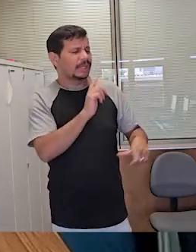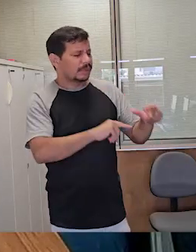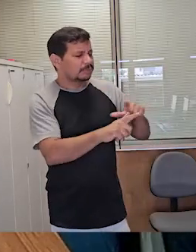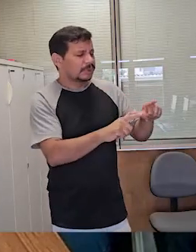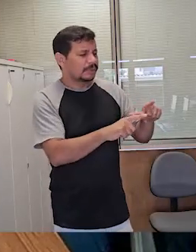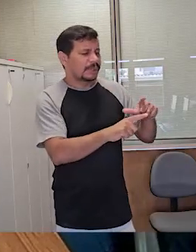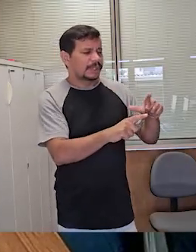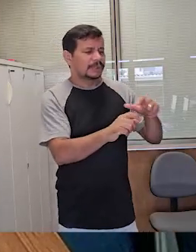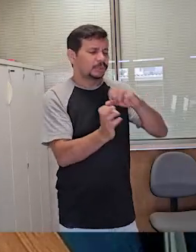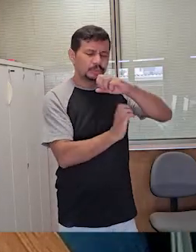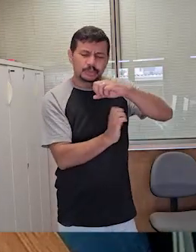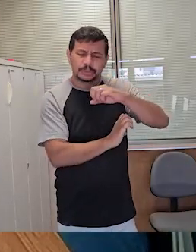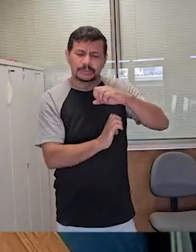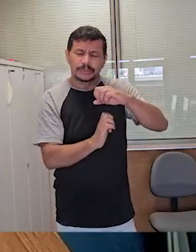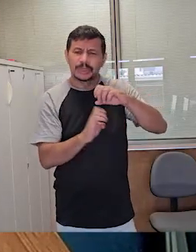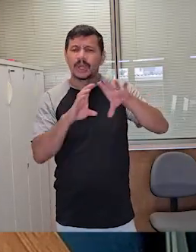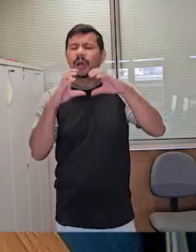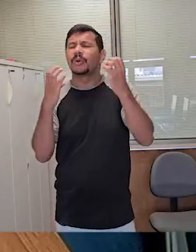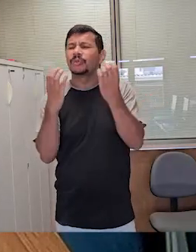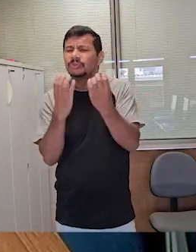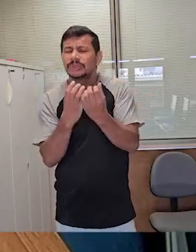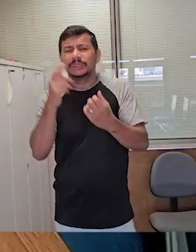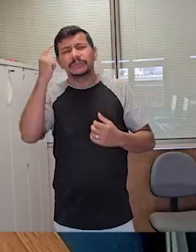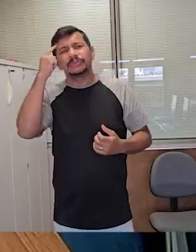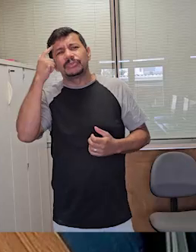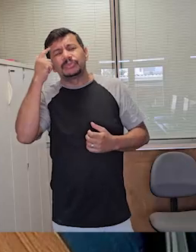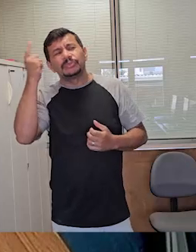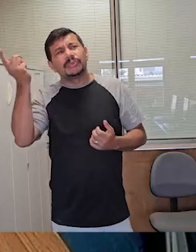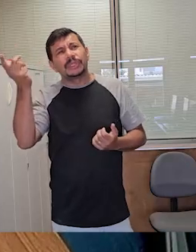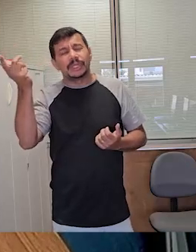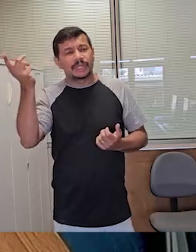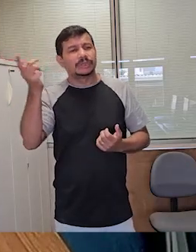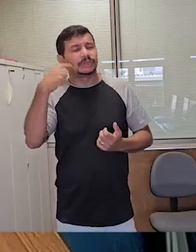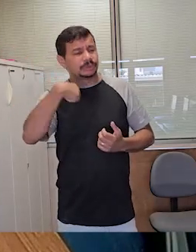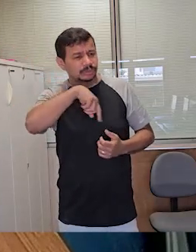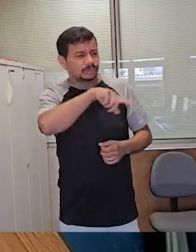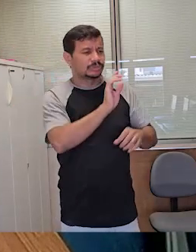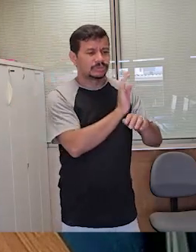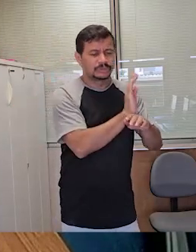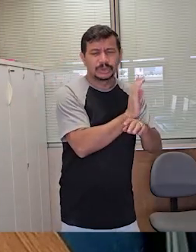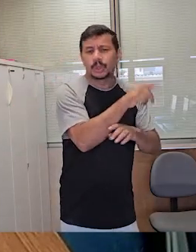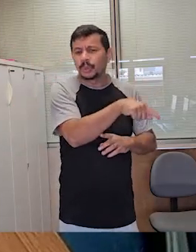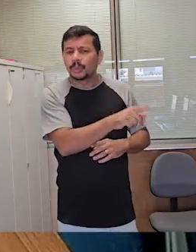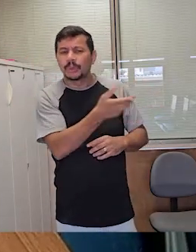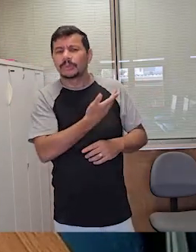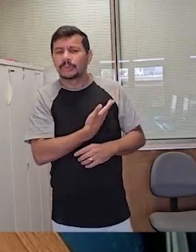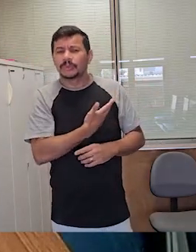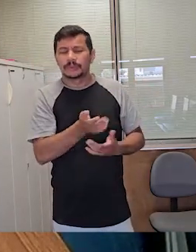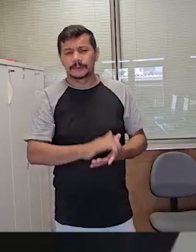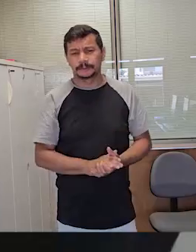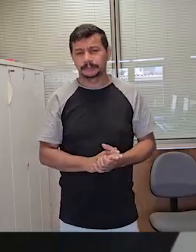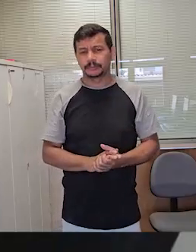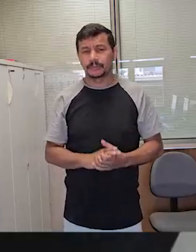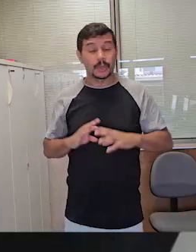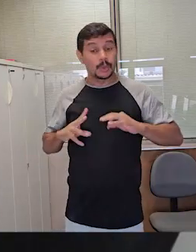na máquina. Essa conferência, você acha que vai dar algum resultado para esse companheiro, essa companheira? Todas